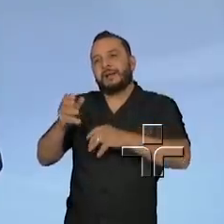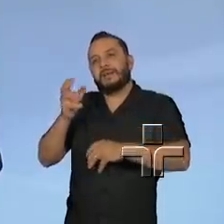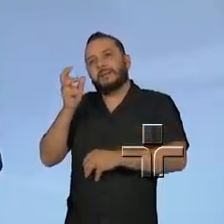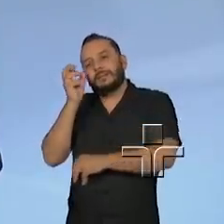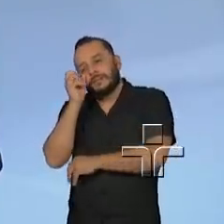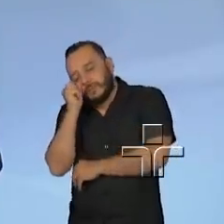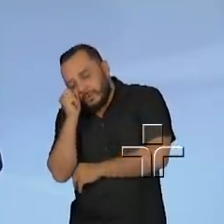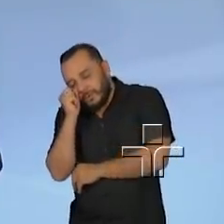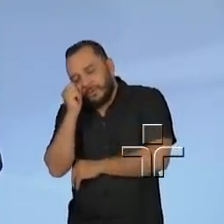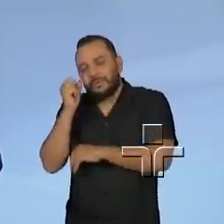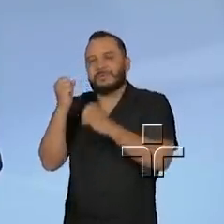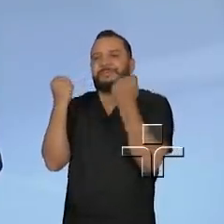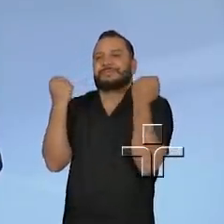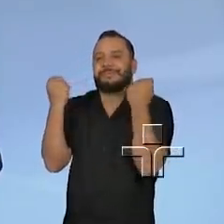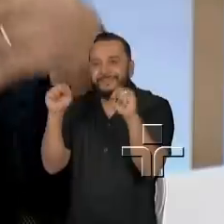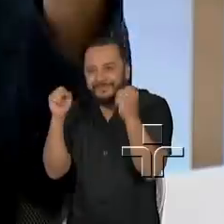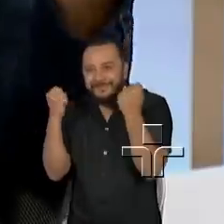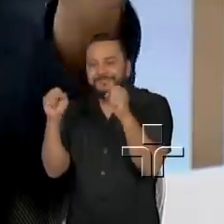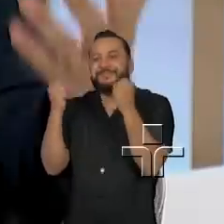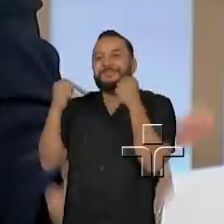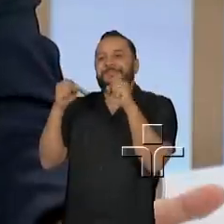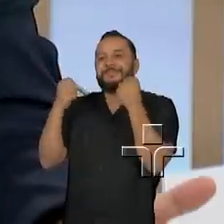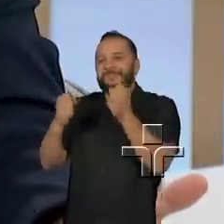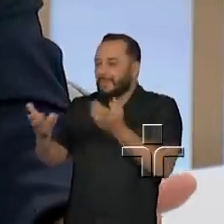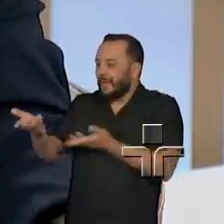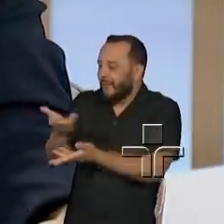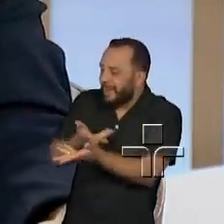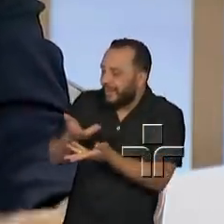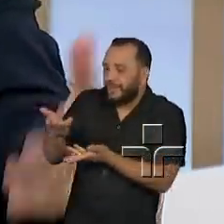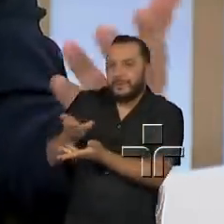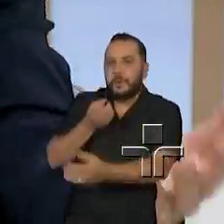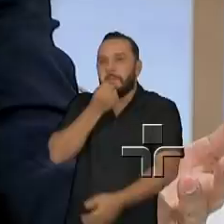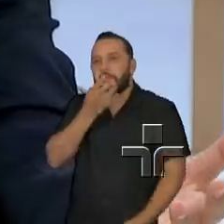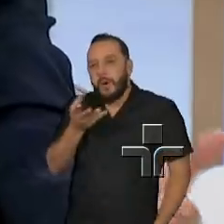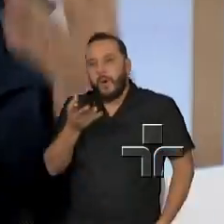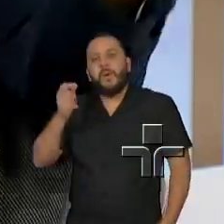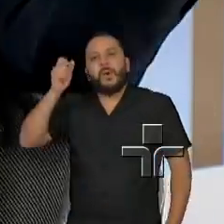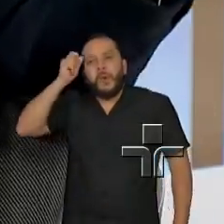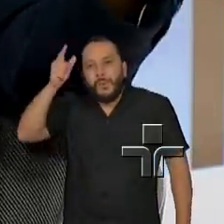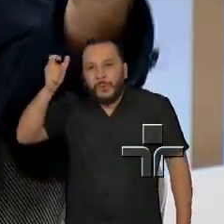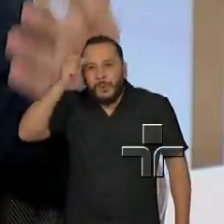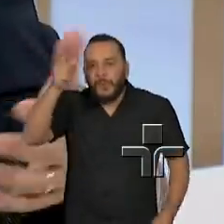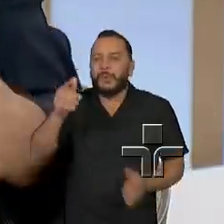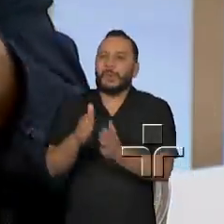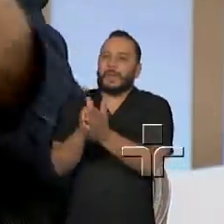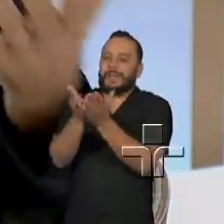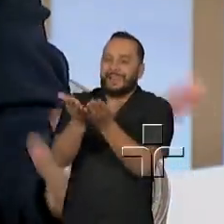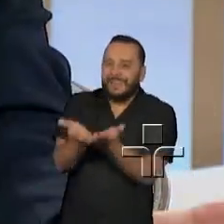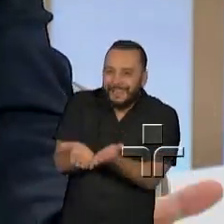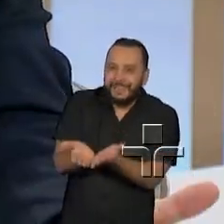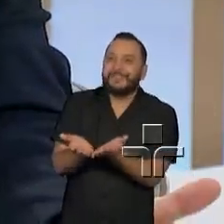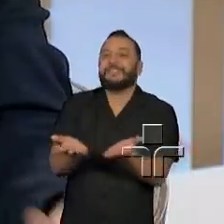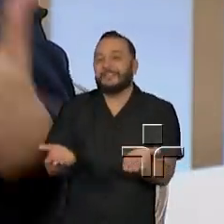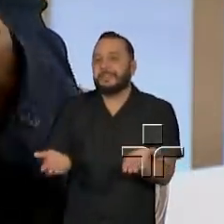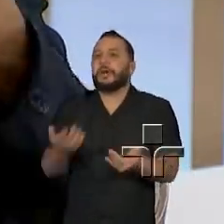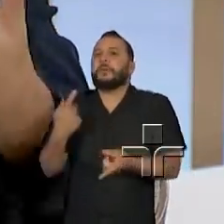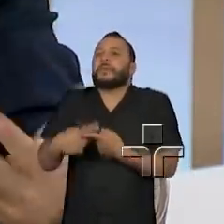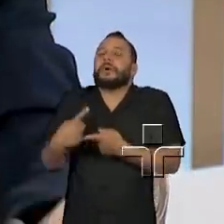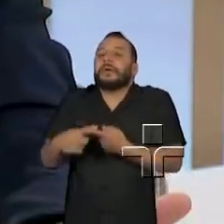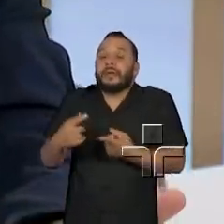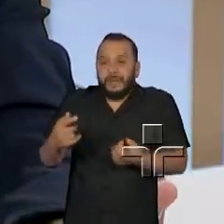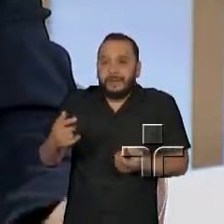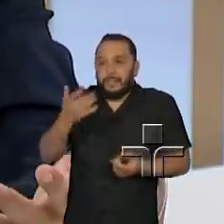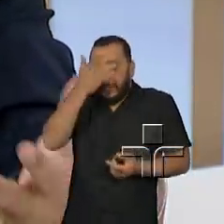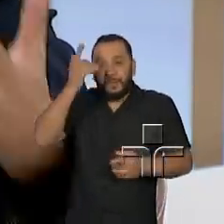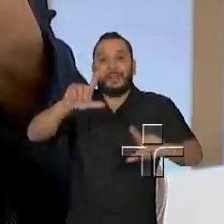é exercício físico, é alimentação, relações bacanas, cultura, livros, né? Por que as pessoas não têm sono quando estão de frente